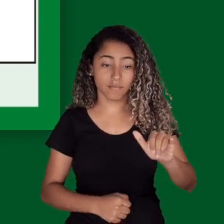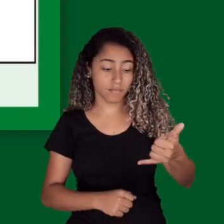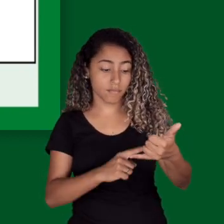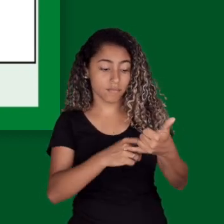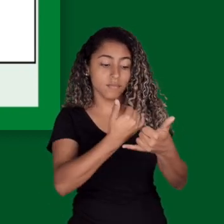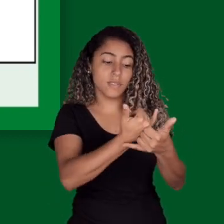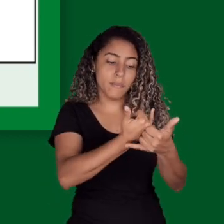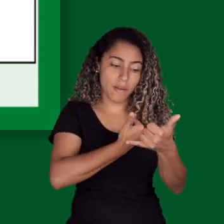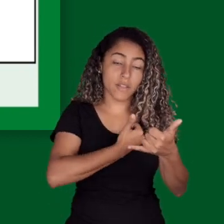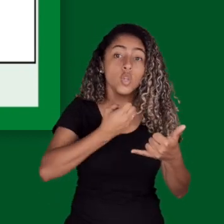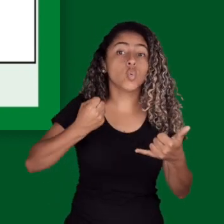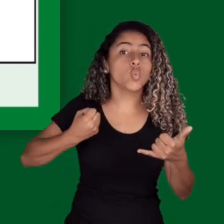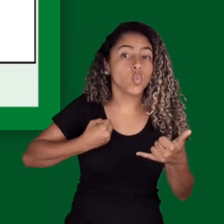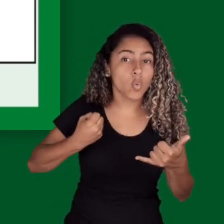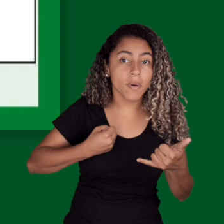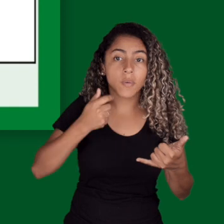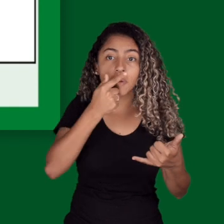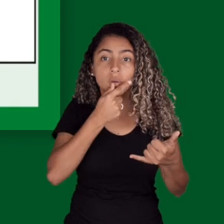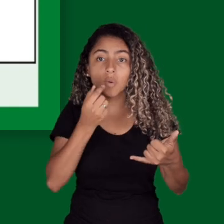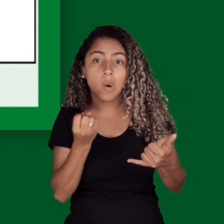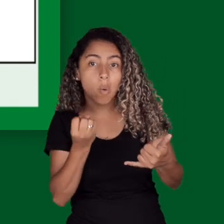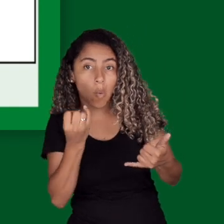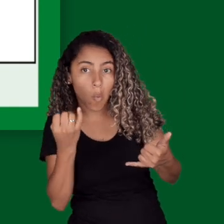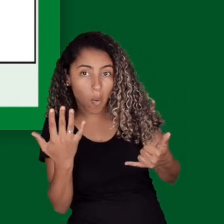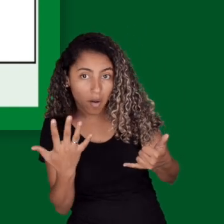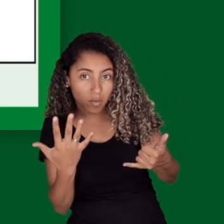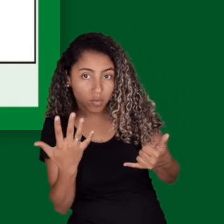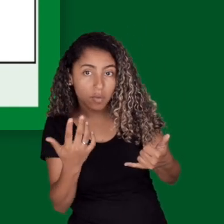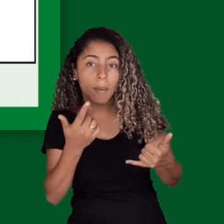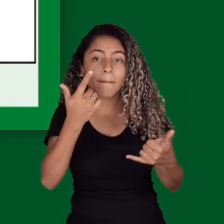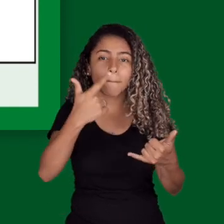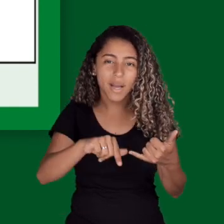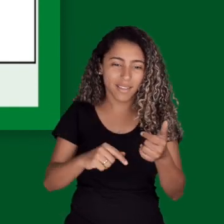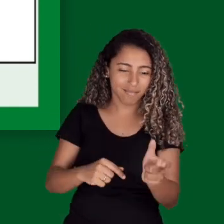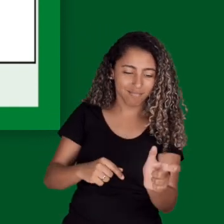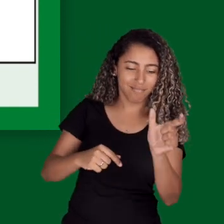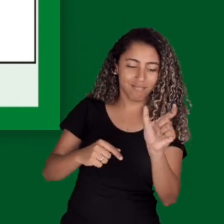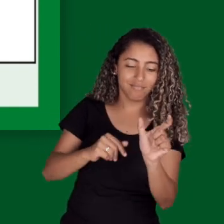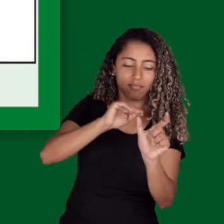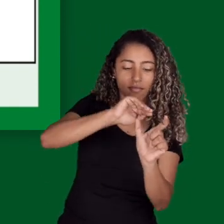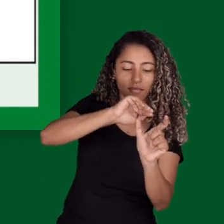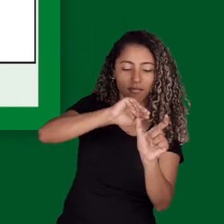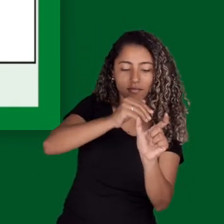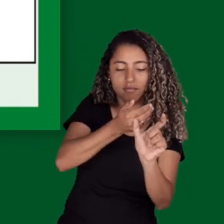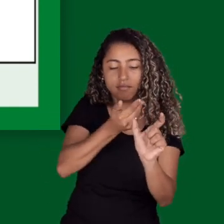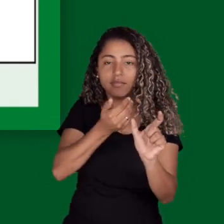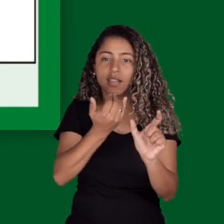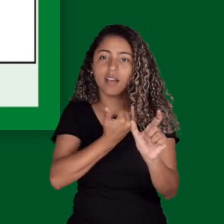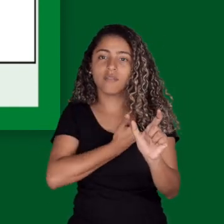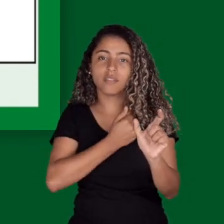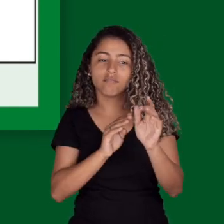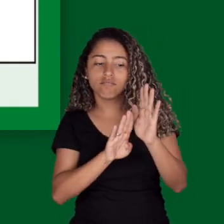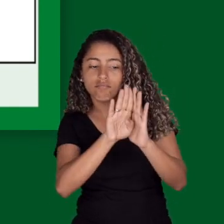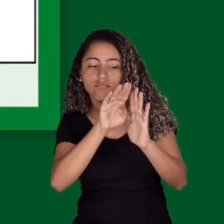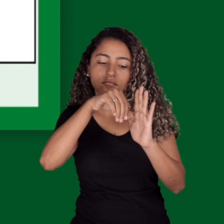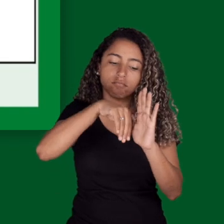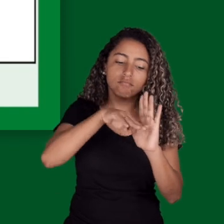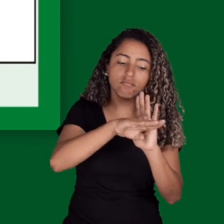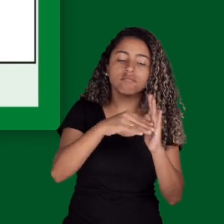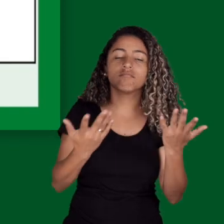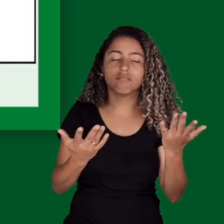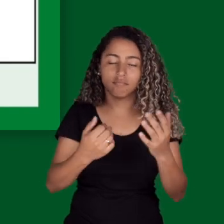vai ter o valor numérico, né, da glicose no leitor e lá na lateral desse valor, uma dessas